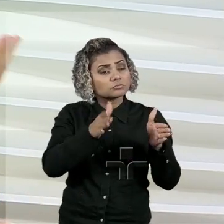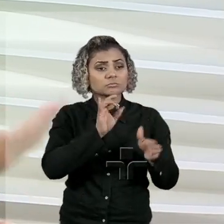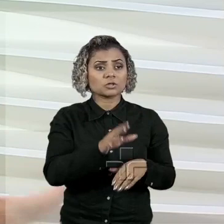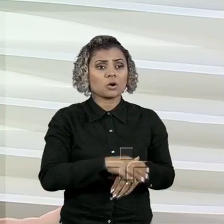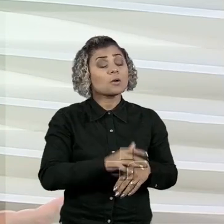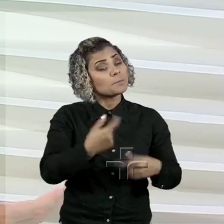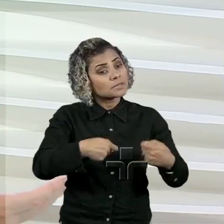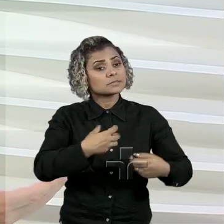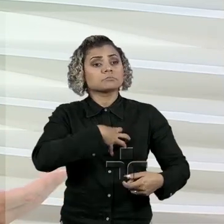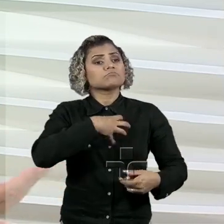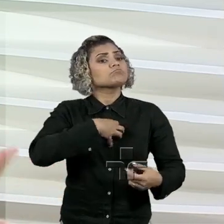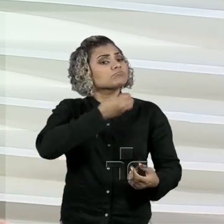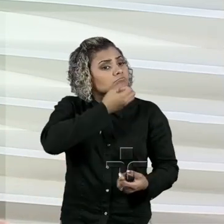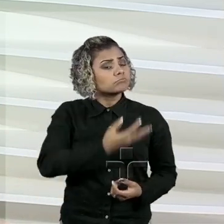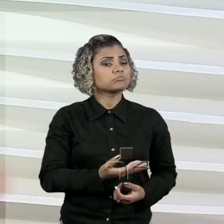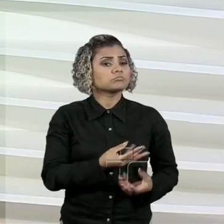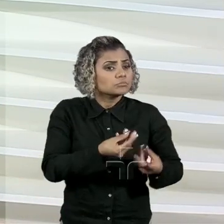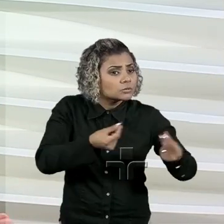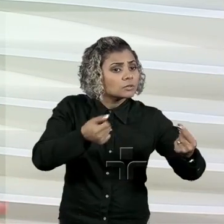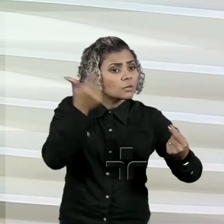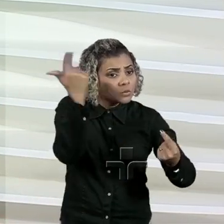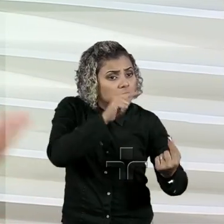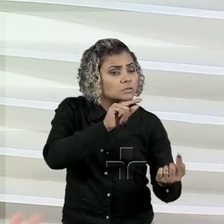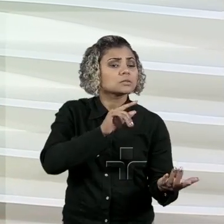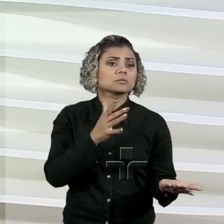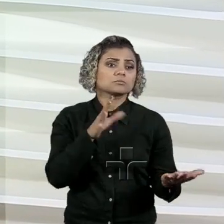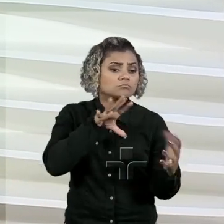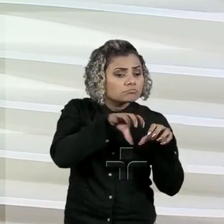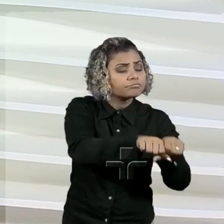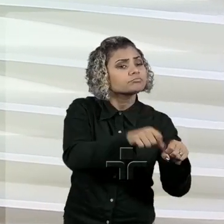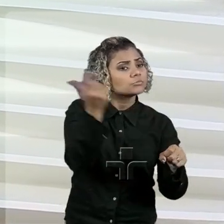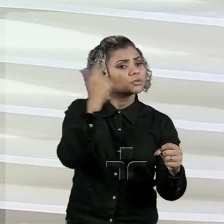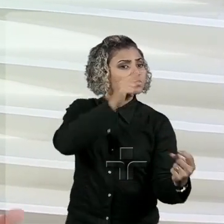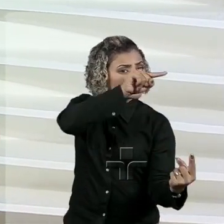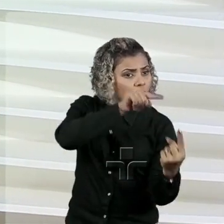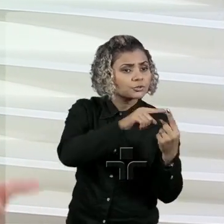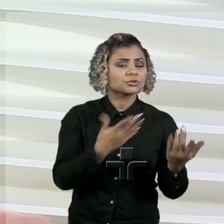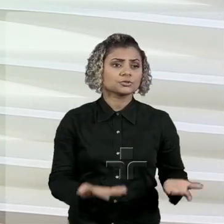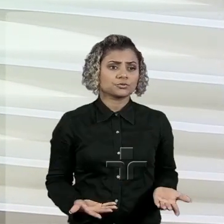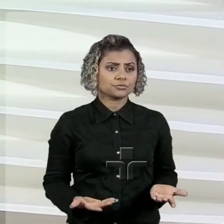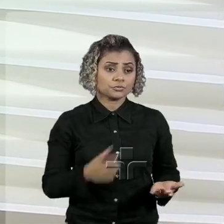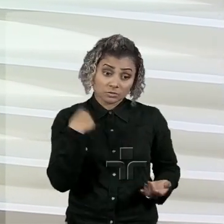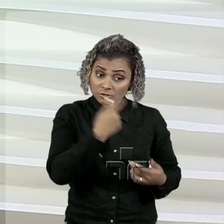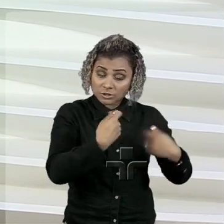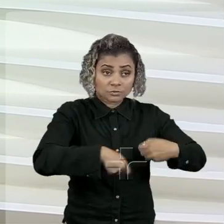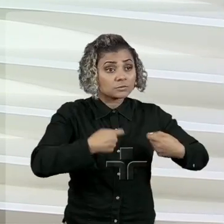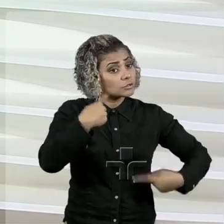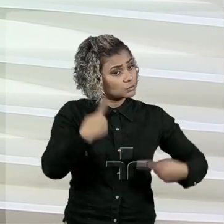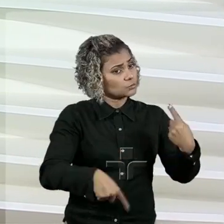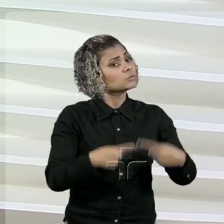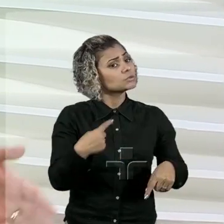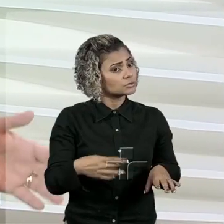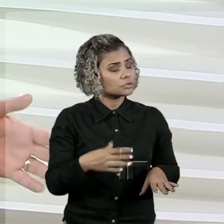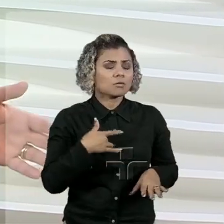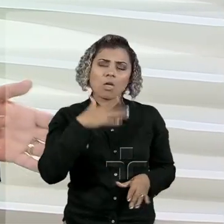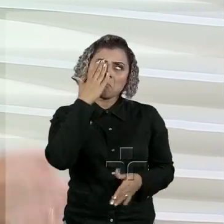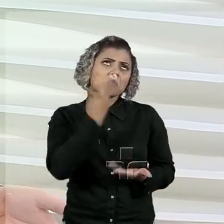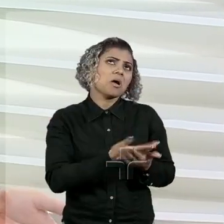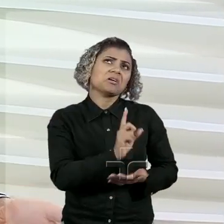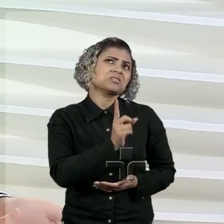fazer sentido. E tem que ser alcançável, tem que ser possível de ser alcançado. A gente precisa discutir. Não creio que